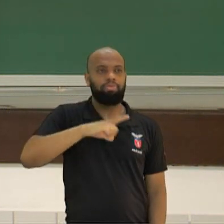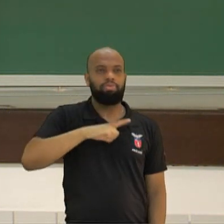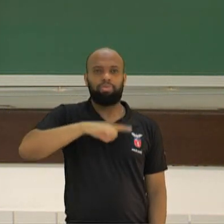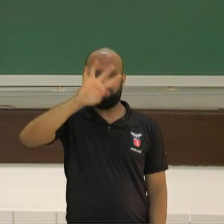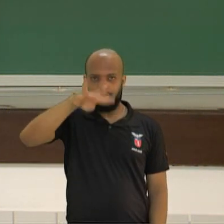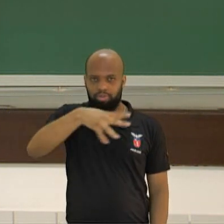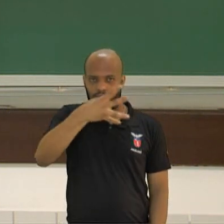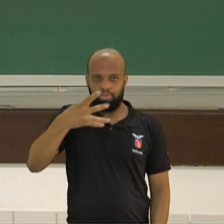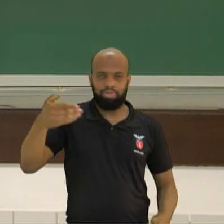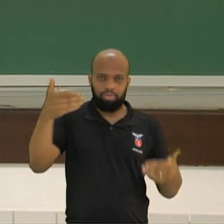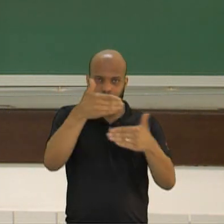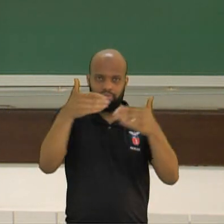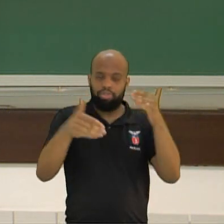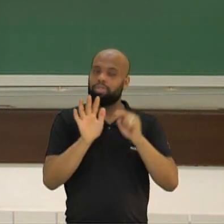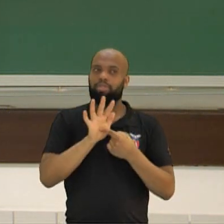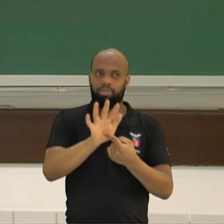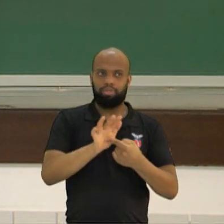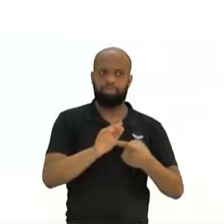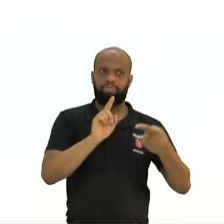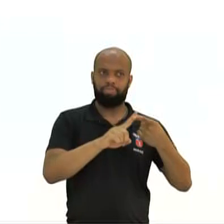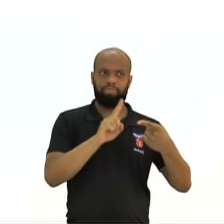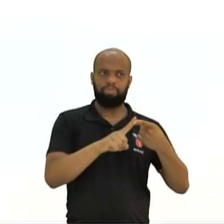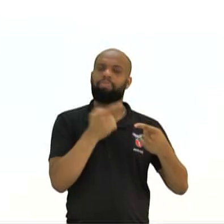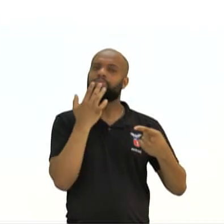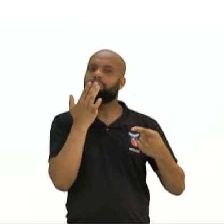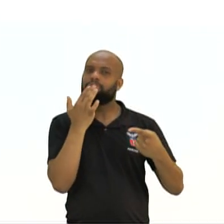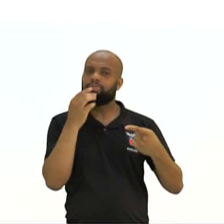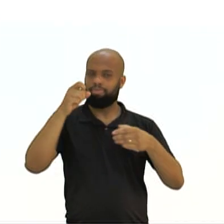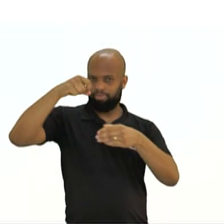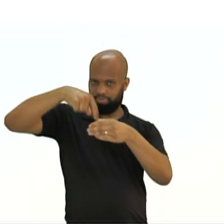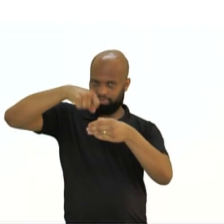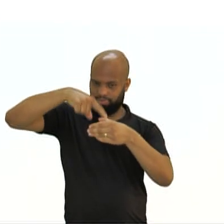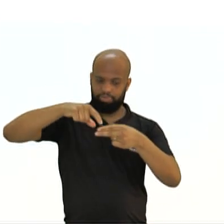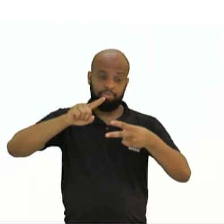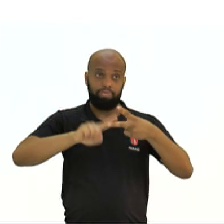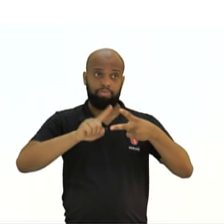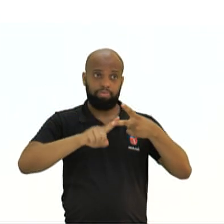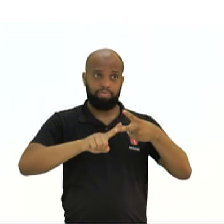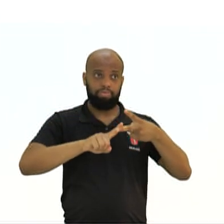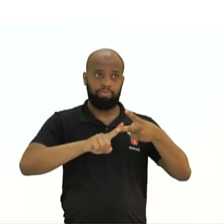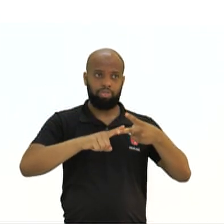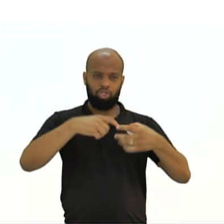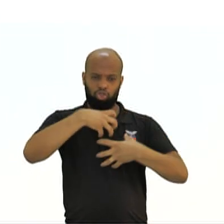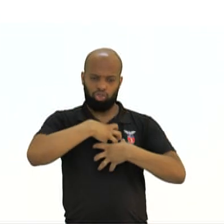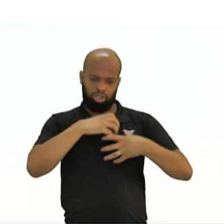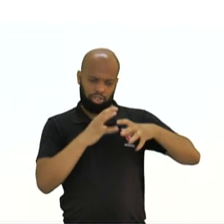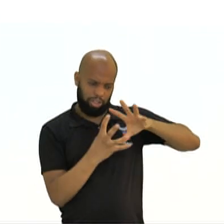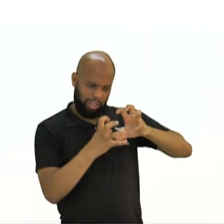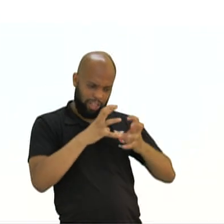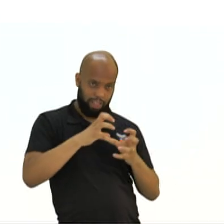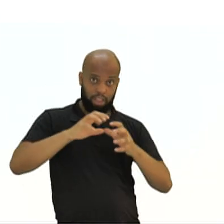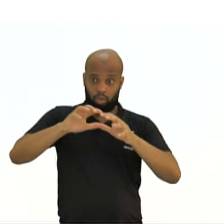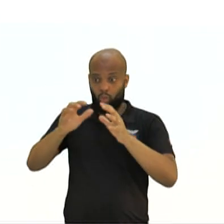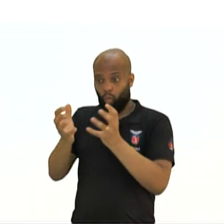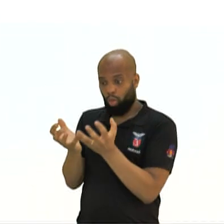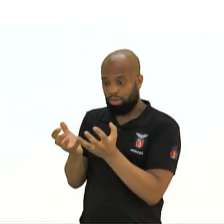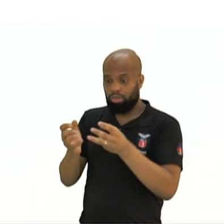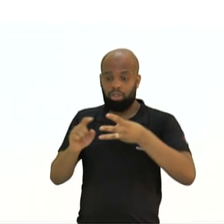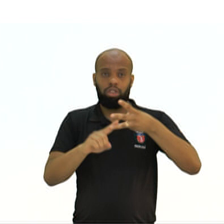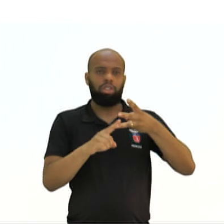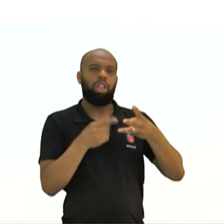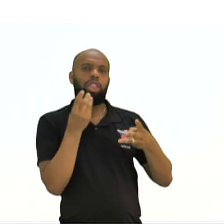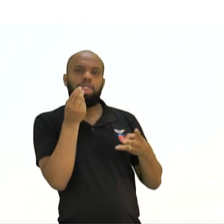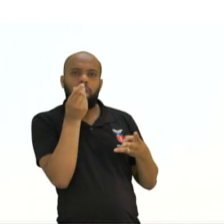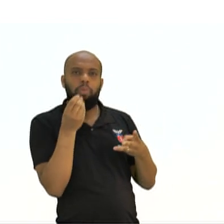slides anteriores que mostra: A, cor da semente; B, forma da vagem; C, sabor